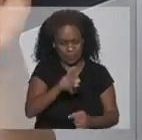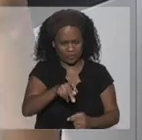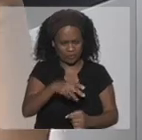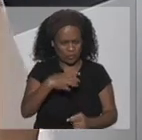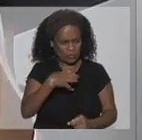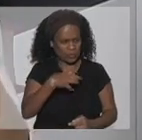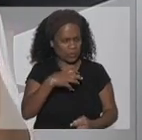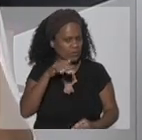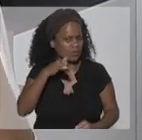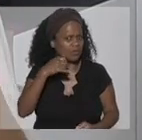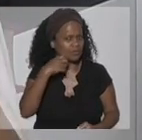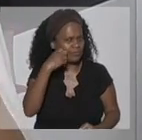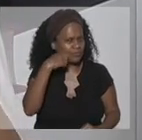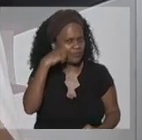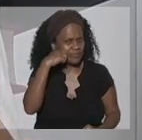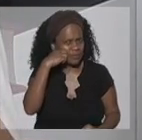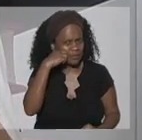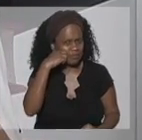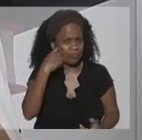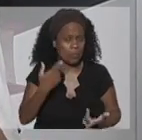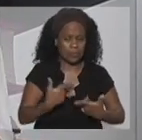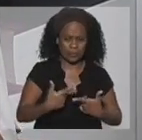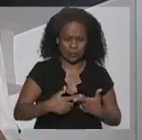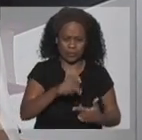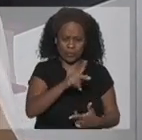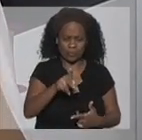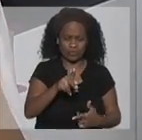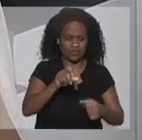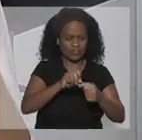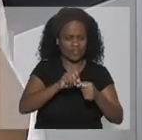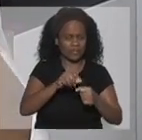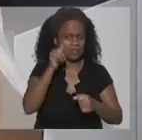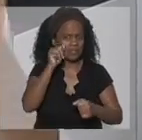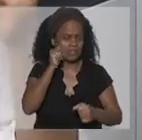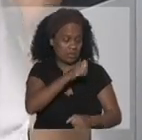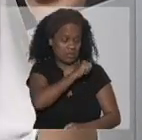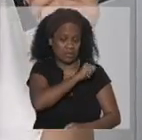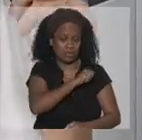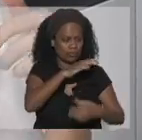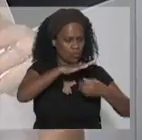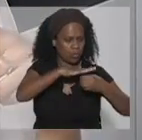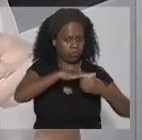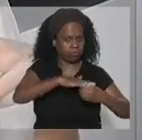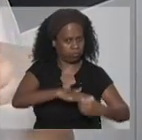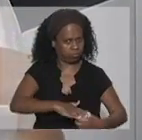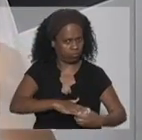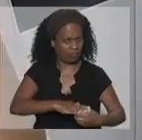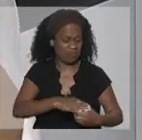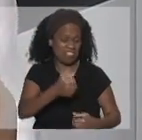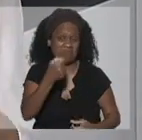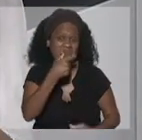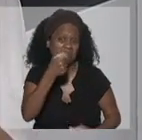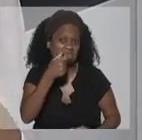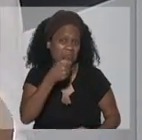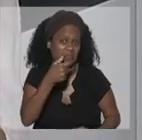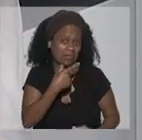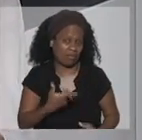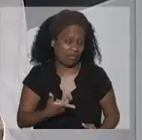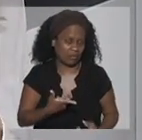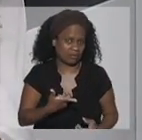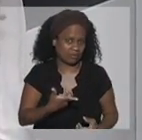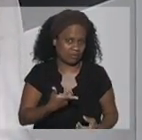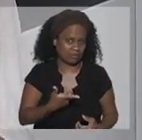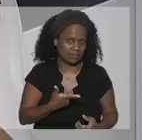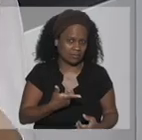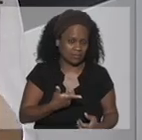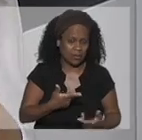constrangendo professores que se colocavam de uma forma a diminuir as alunas em sala de aula, fazendo piadas